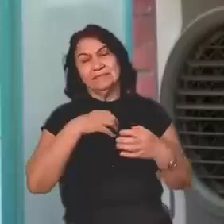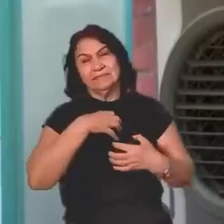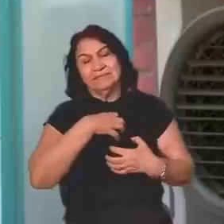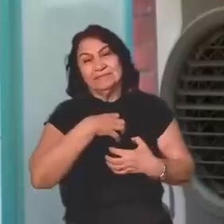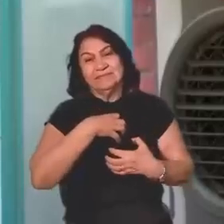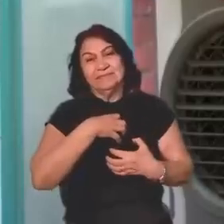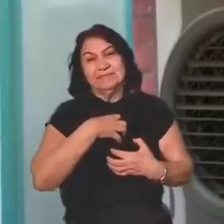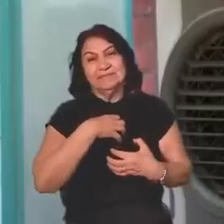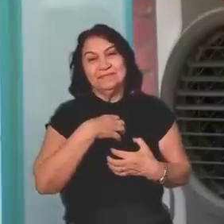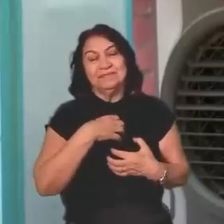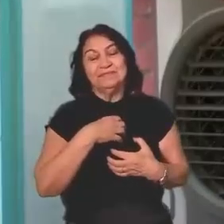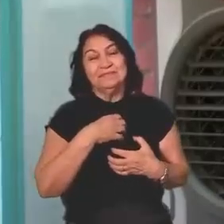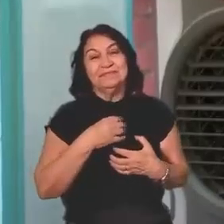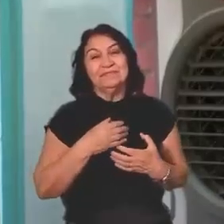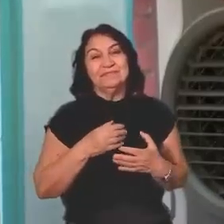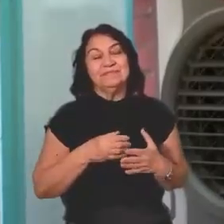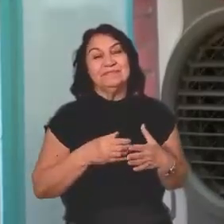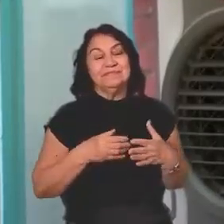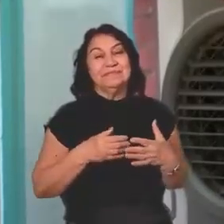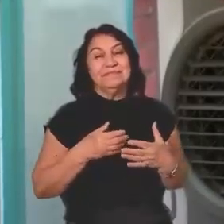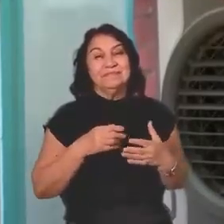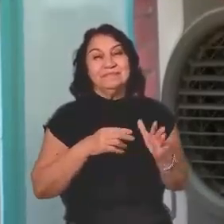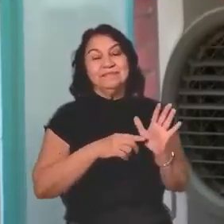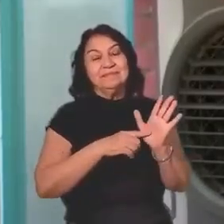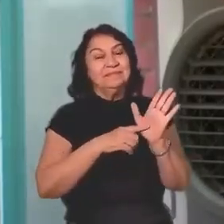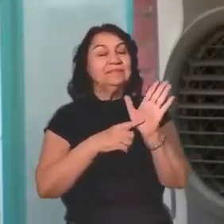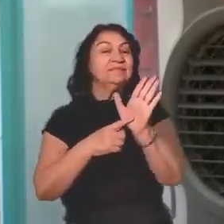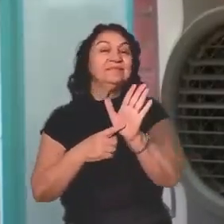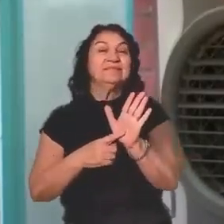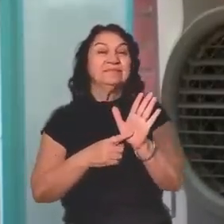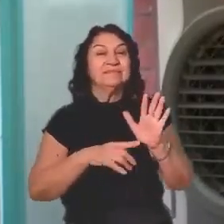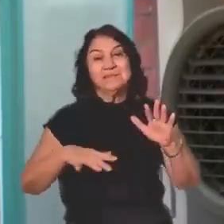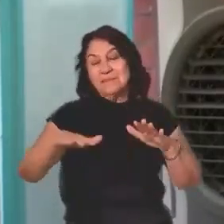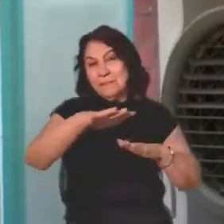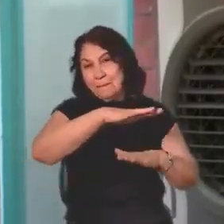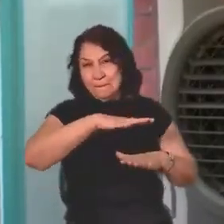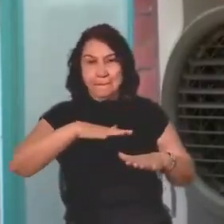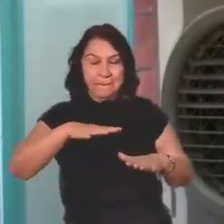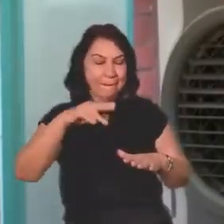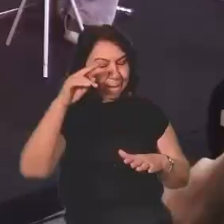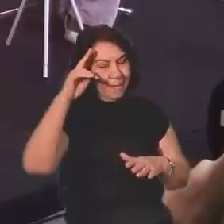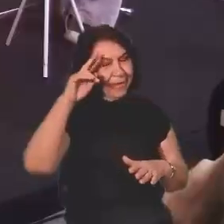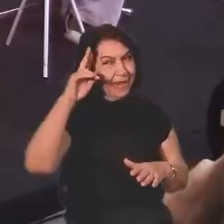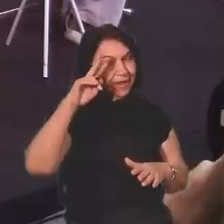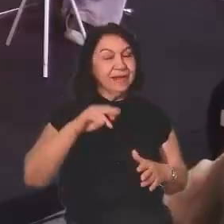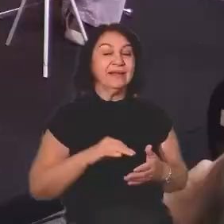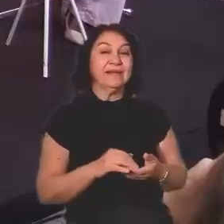E dar voz a essas histórias. Assim.